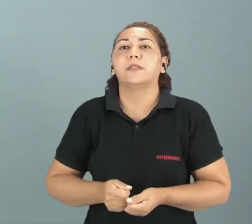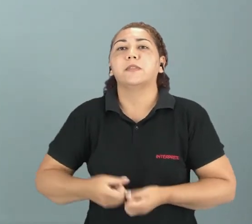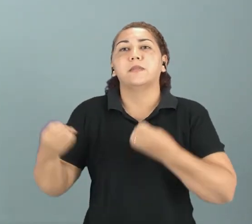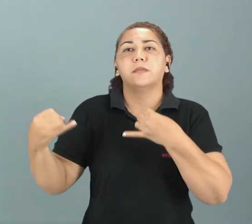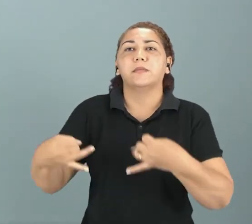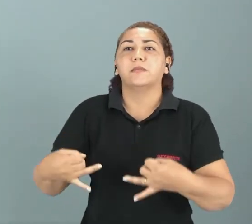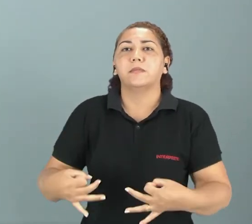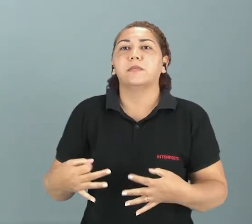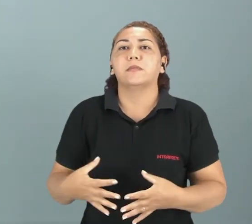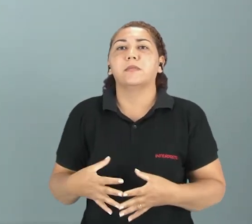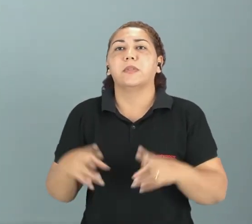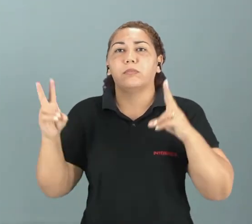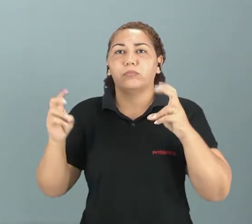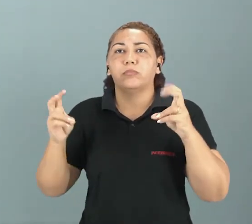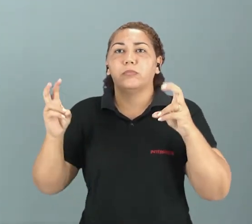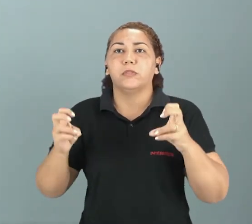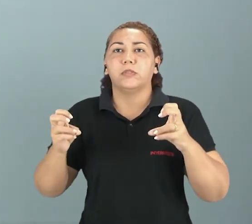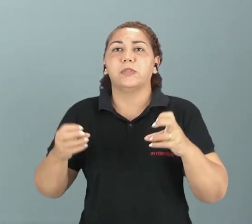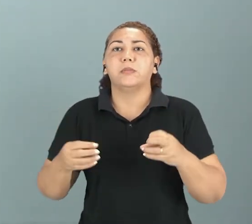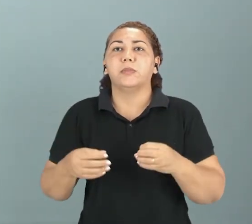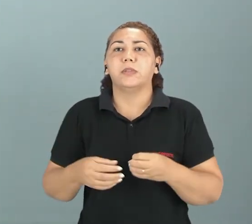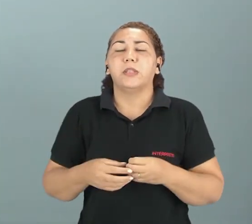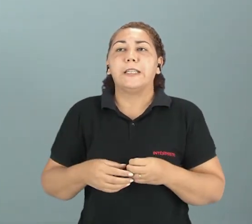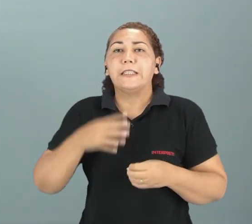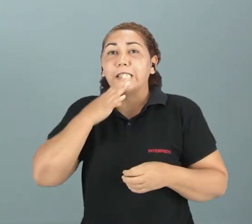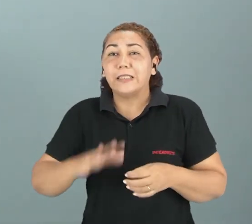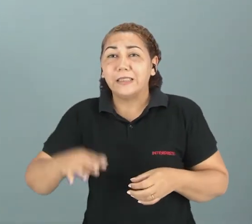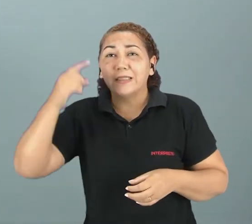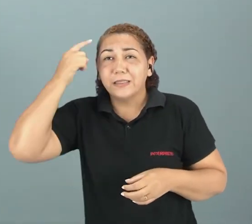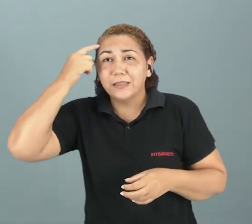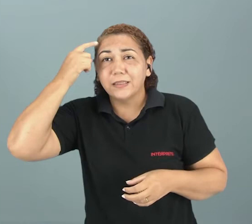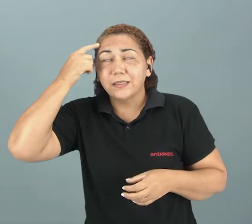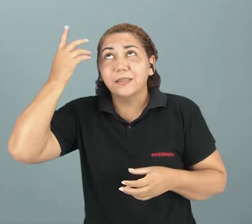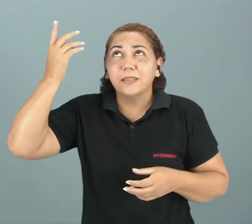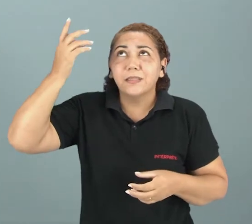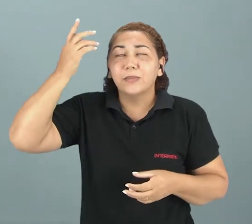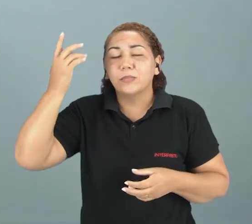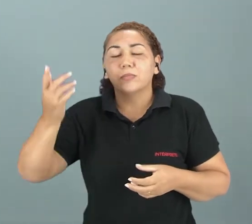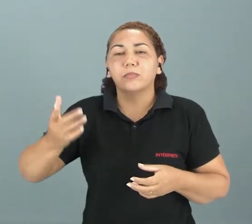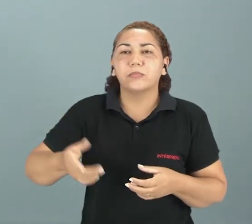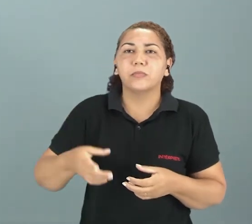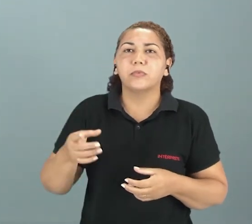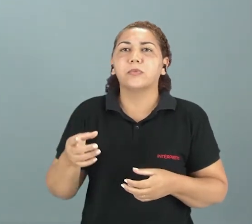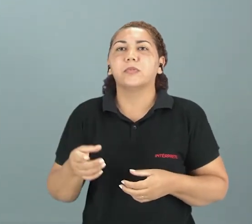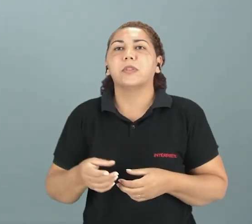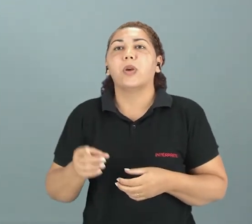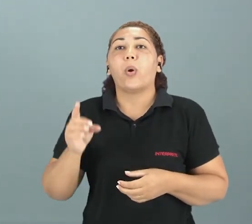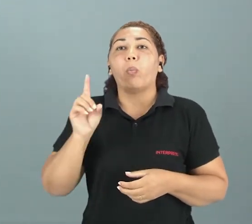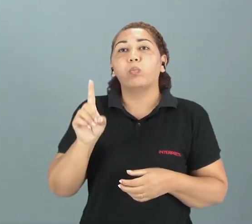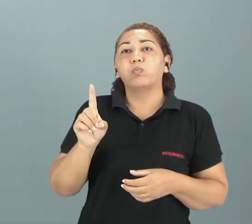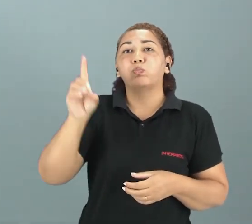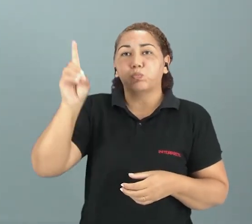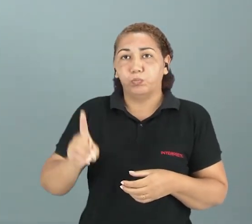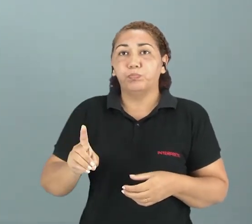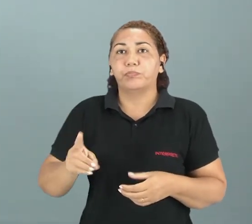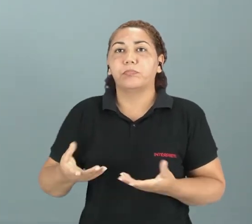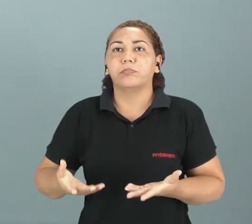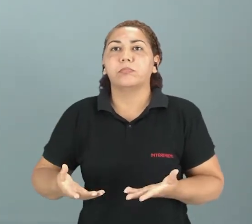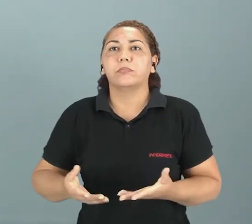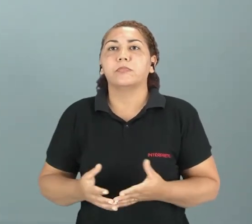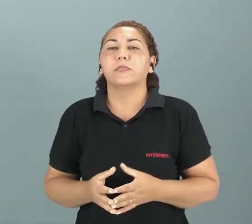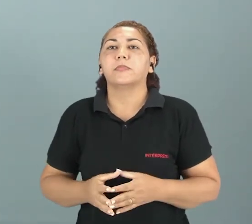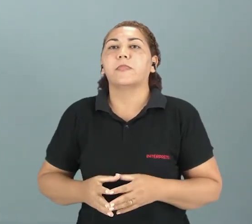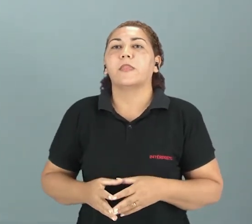desenho com vocês agora para você entender como é que ele imaginou, explorando um dos direitos da criança. Nós falamos sobre o direito de